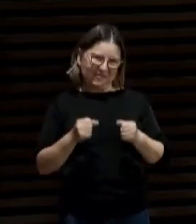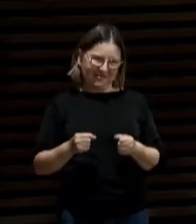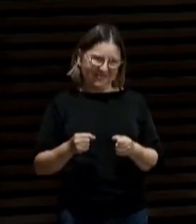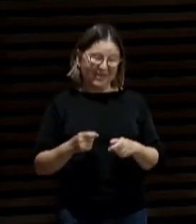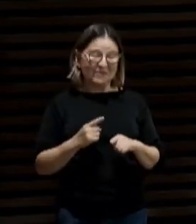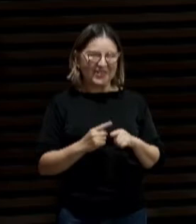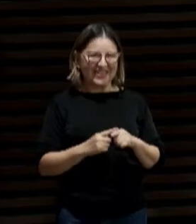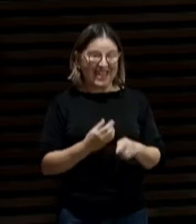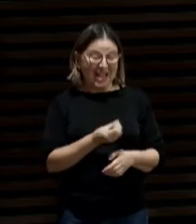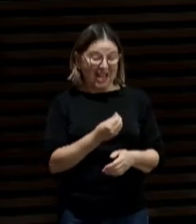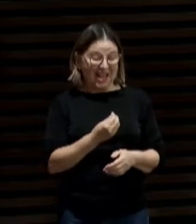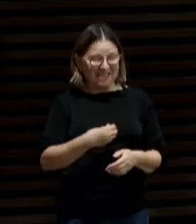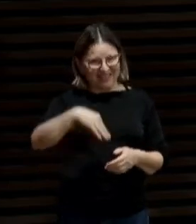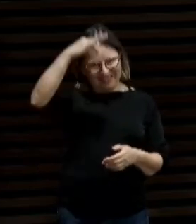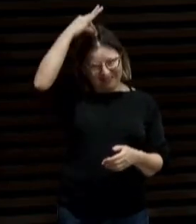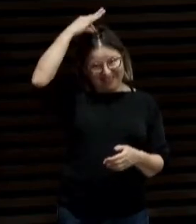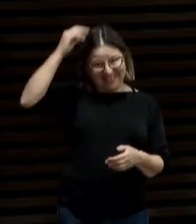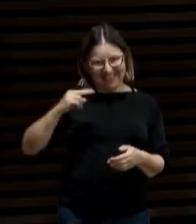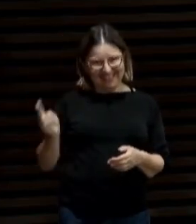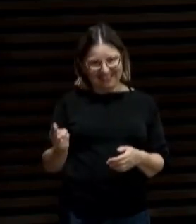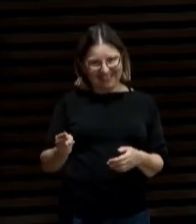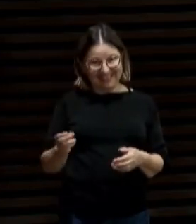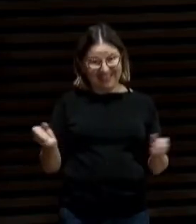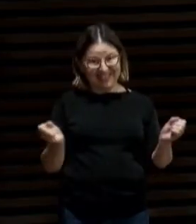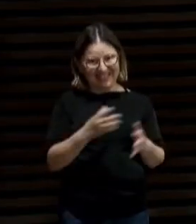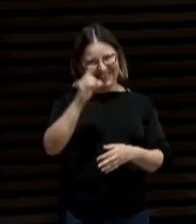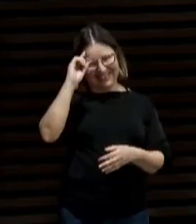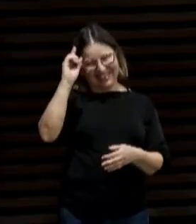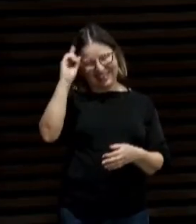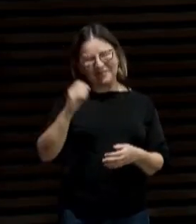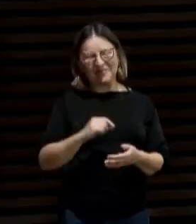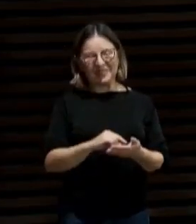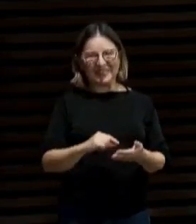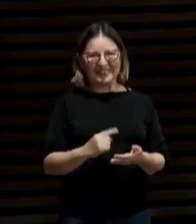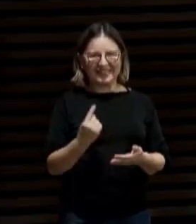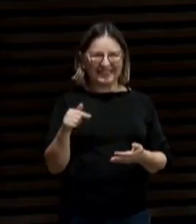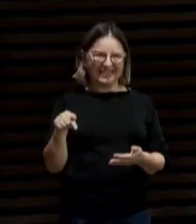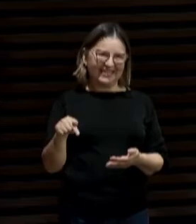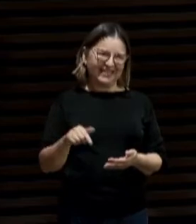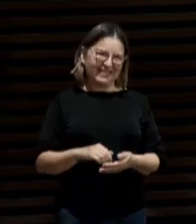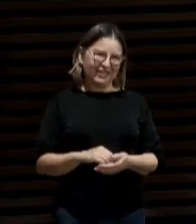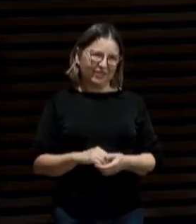eterno e se renova de dia em dia. Versículo 17.